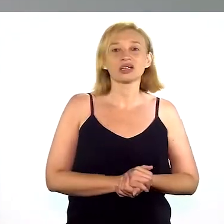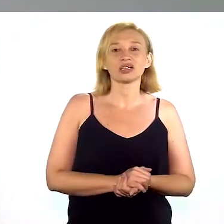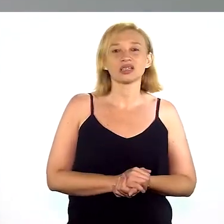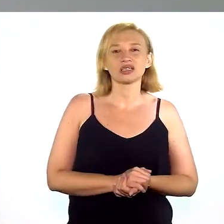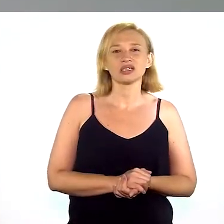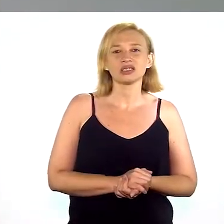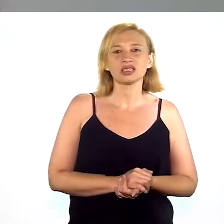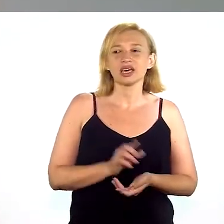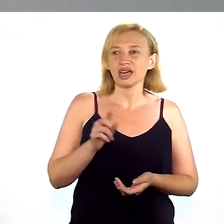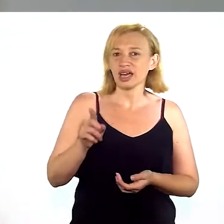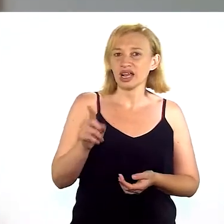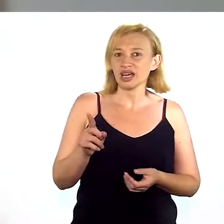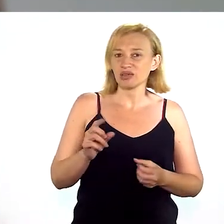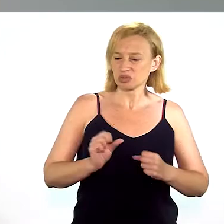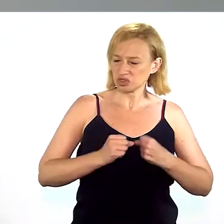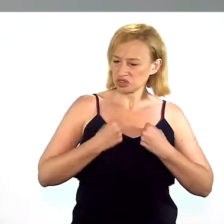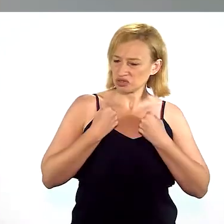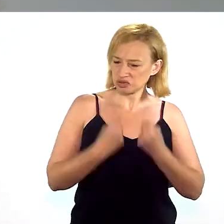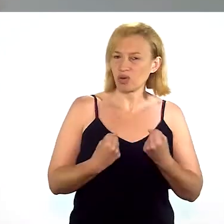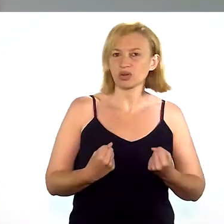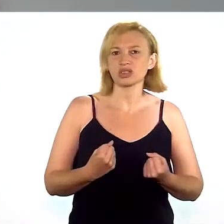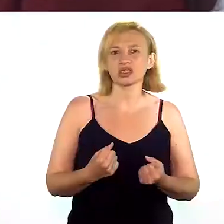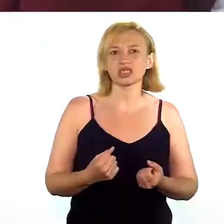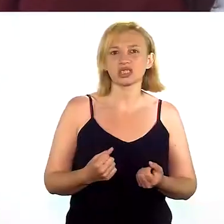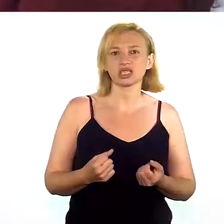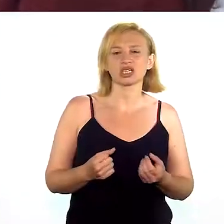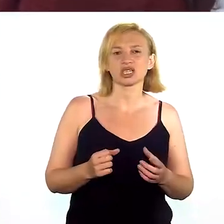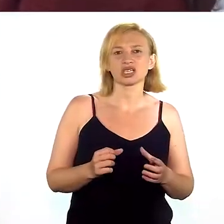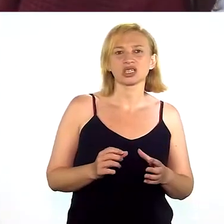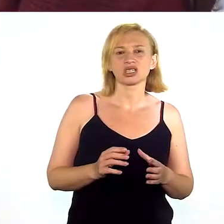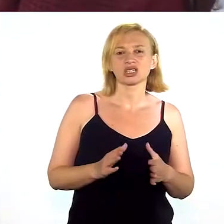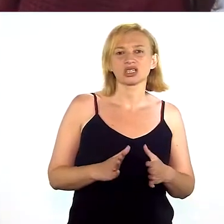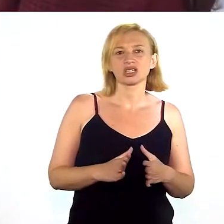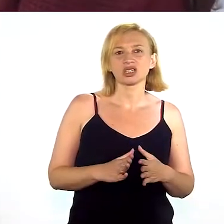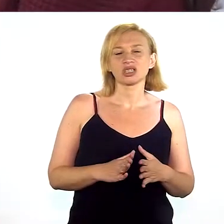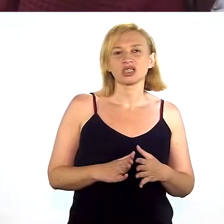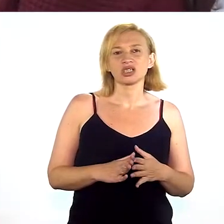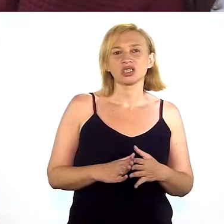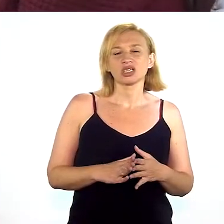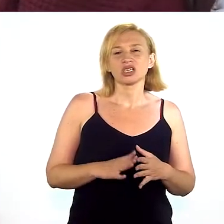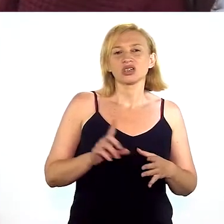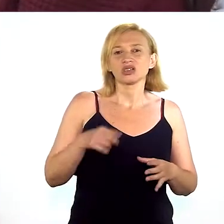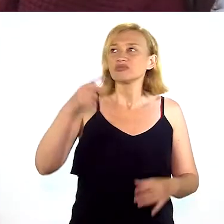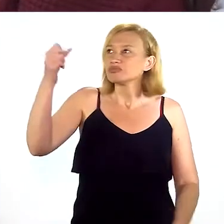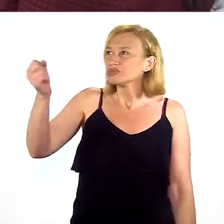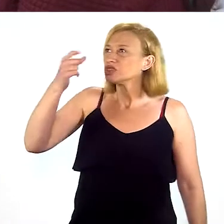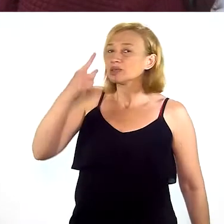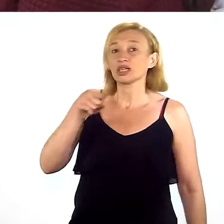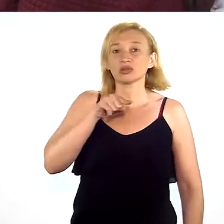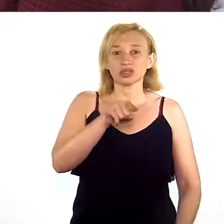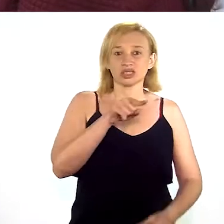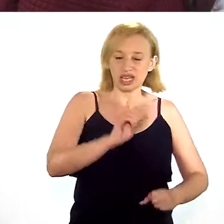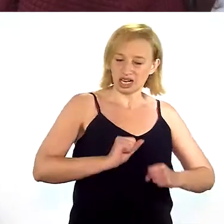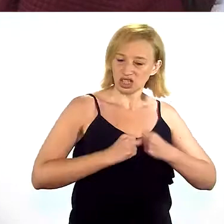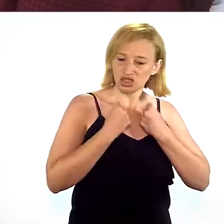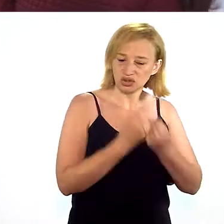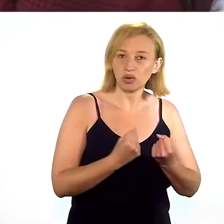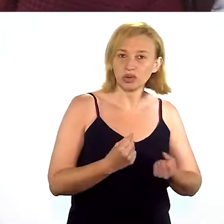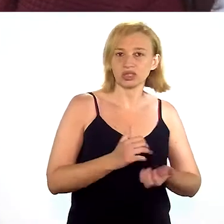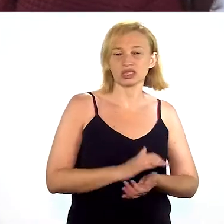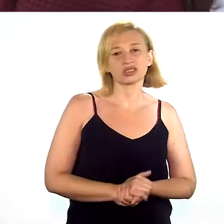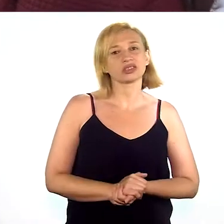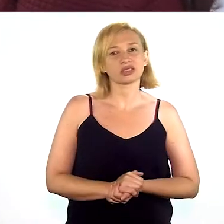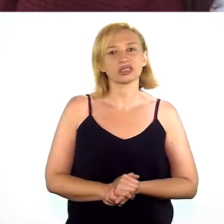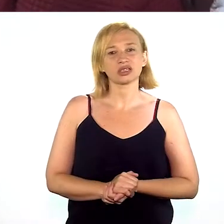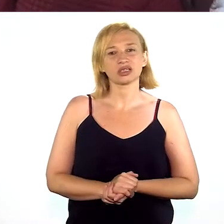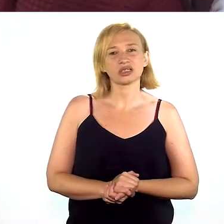Kia é a sua resiliência. Ela é muito determinada. Nem tanto me identifica, quanto a gente se inspira nela nisso. Porque